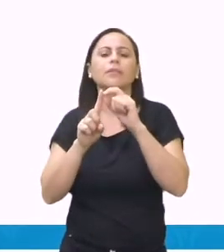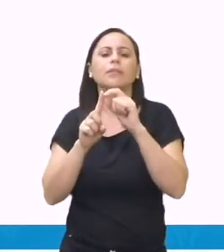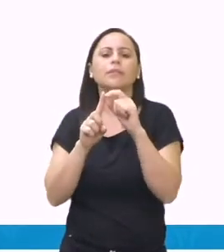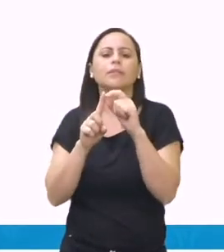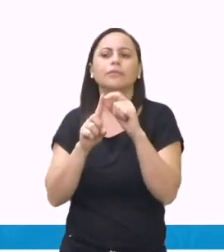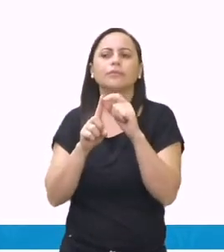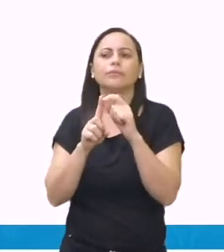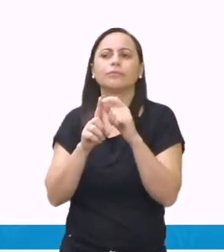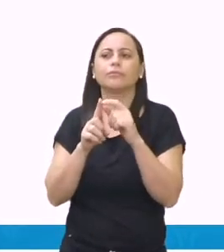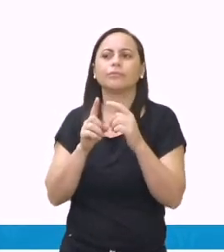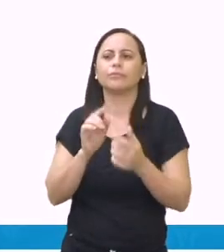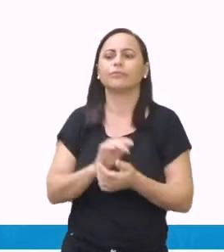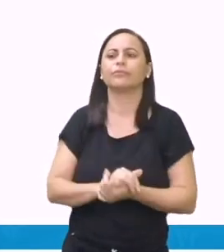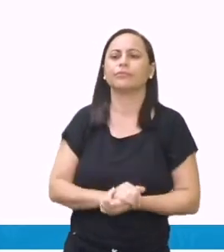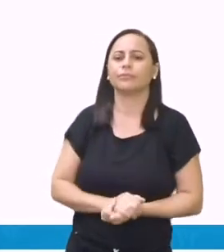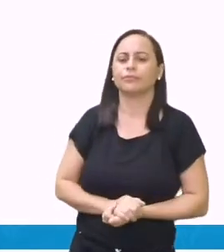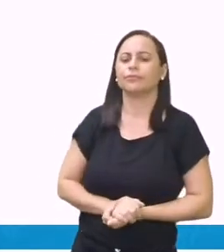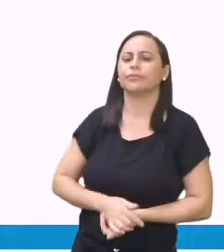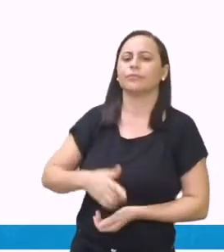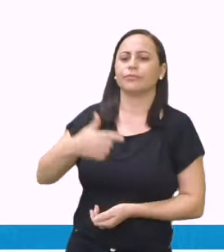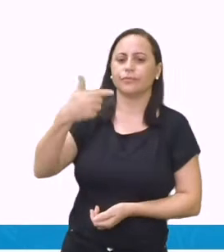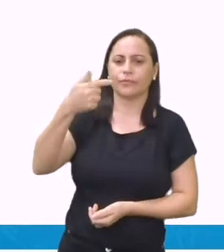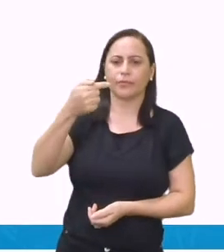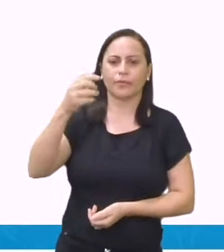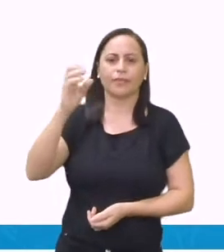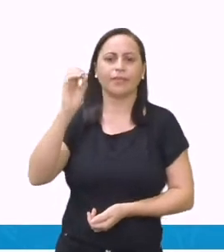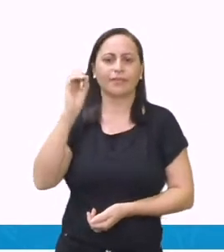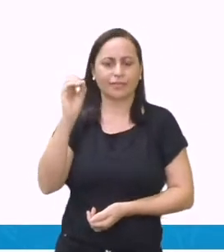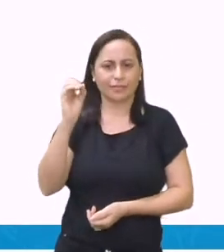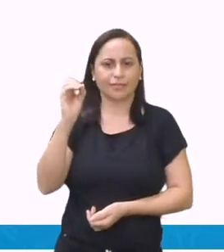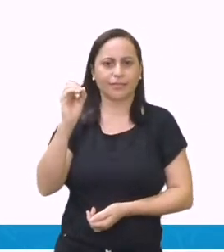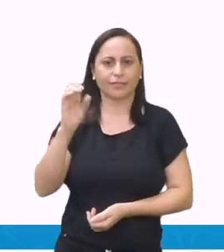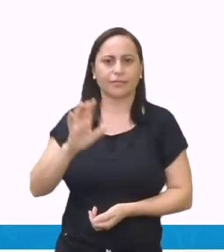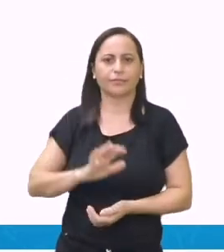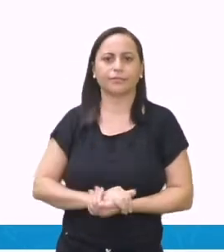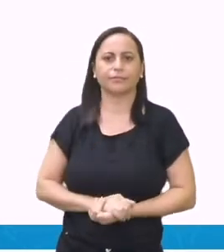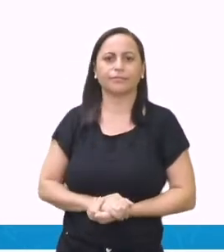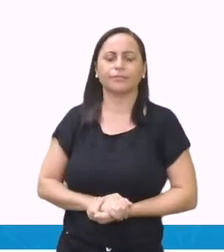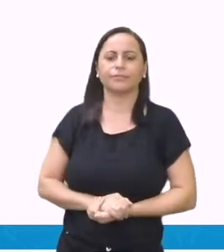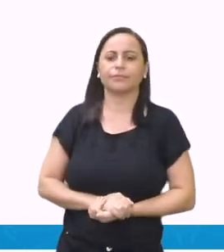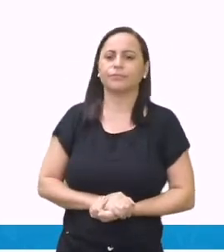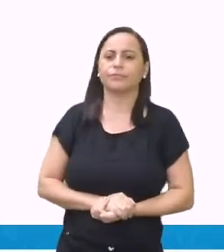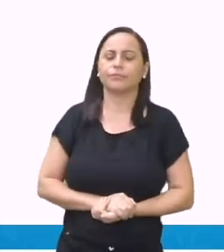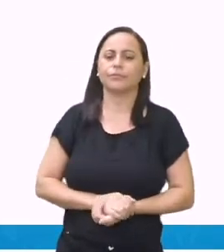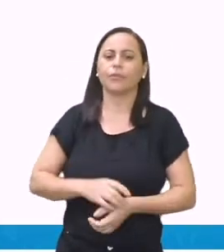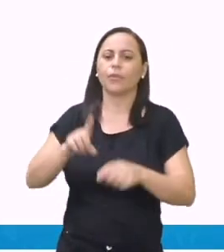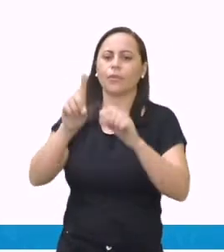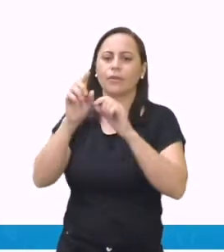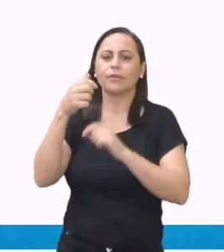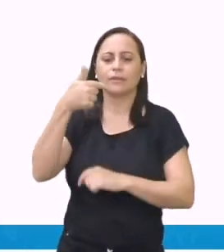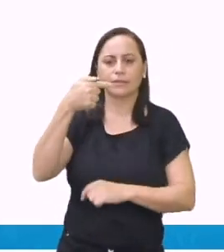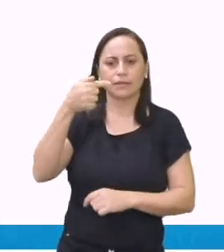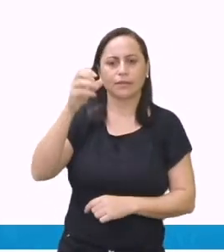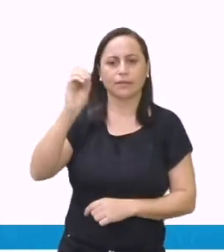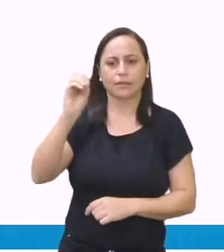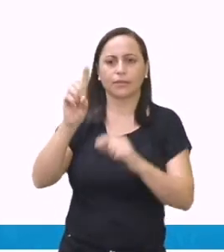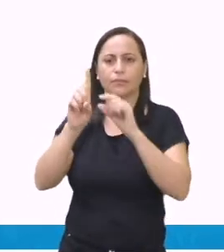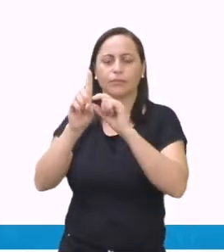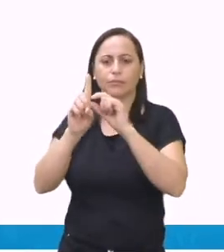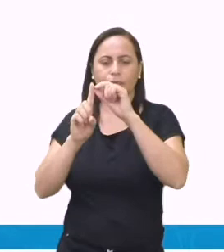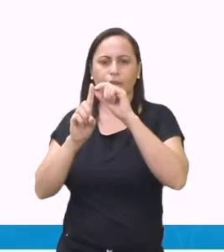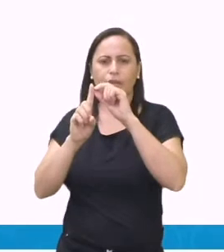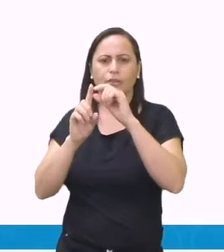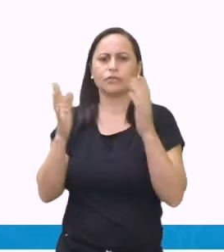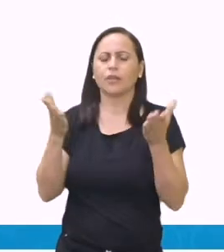Professora, nós já treinamos muito. 70. Isso mesmo. 70 unidades.